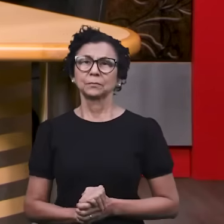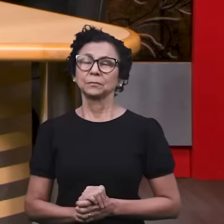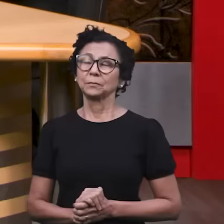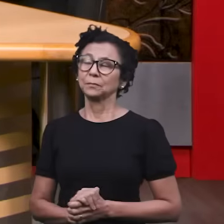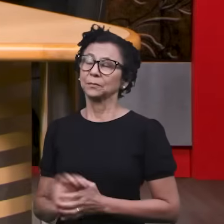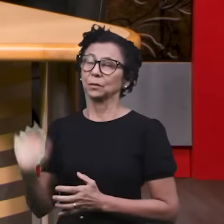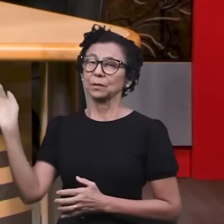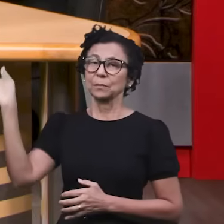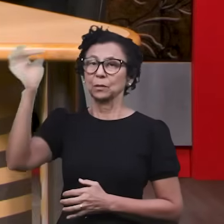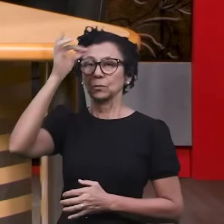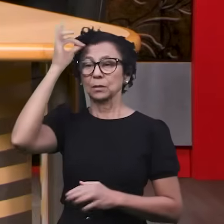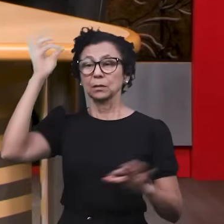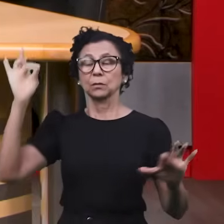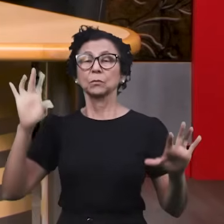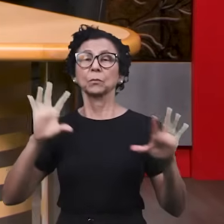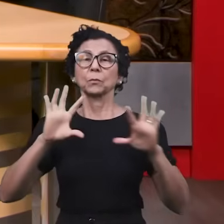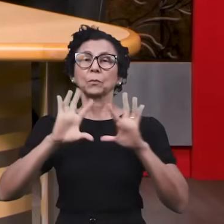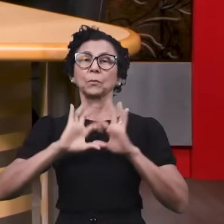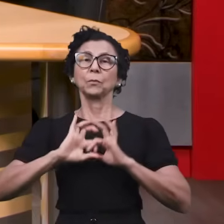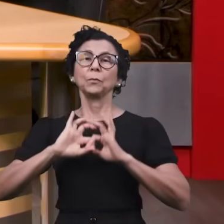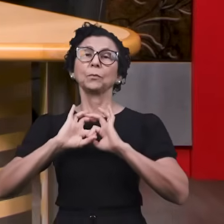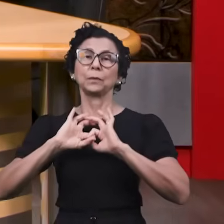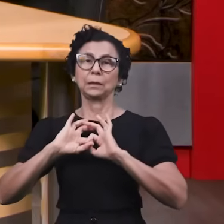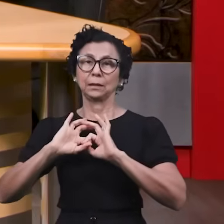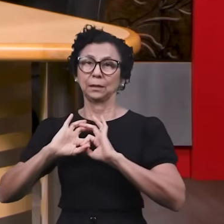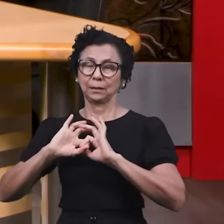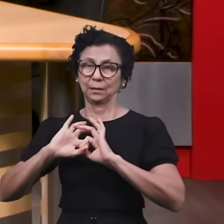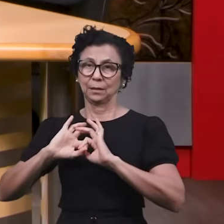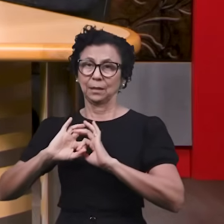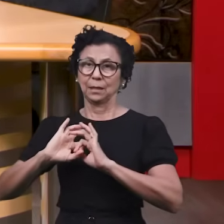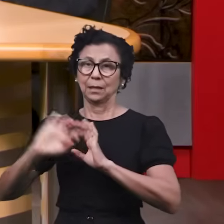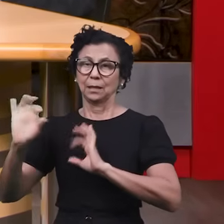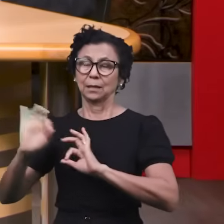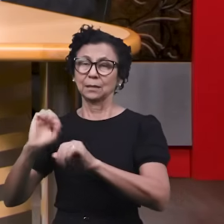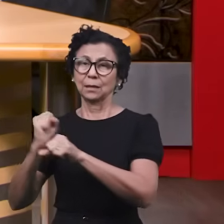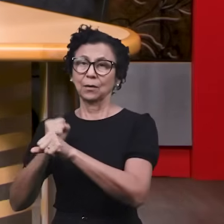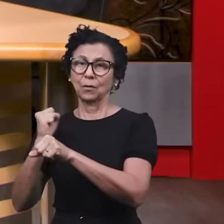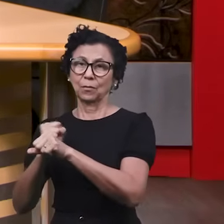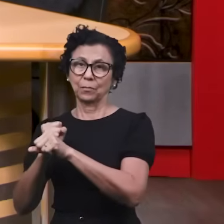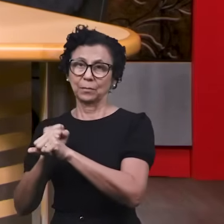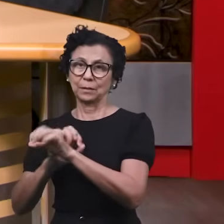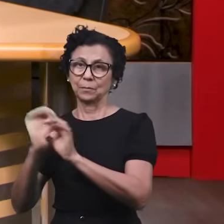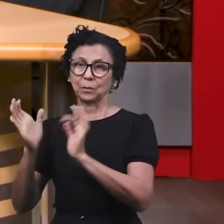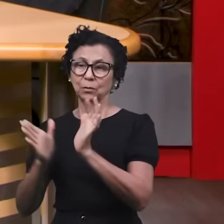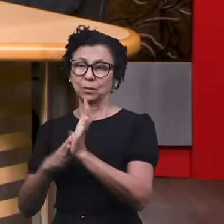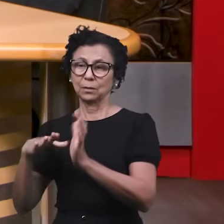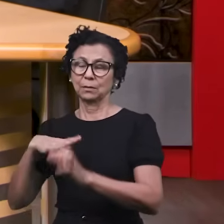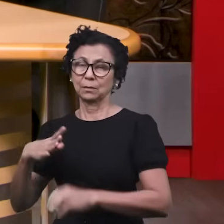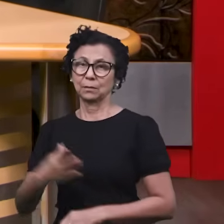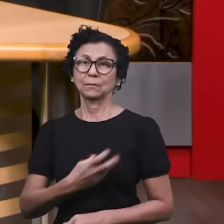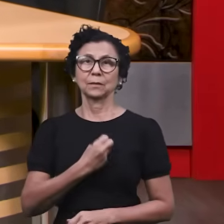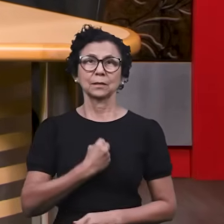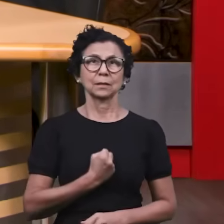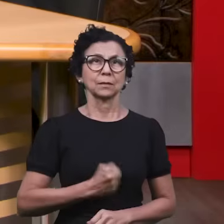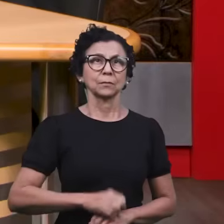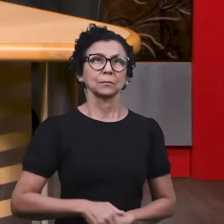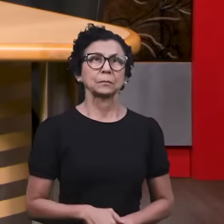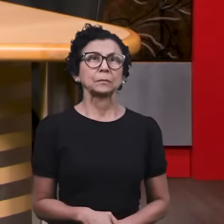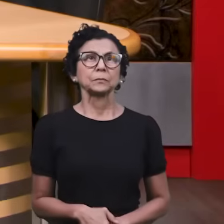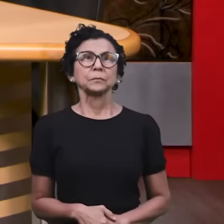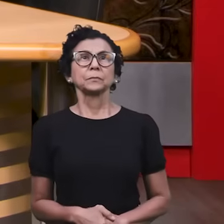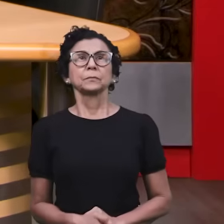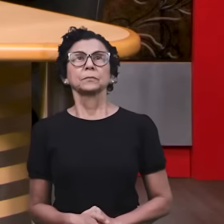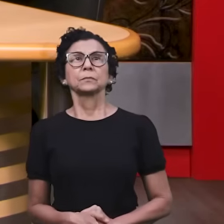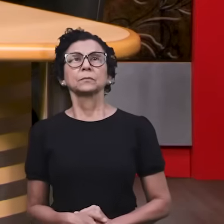nós começamos a ver a beleza da obra justamente por causa da doutrina. E outra coisa, vamos entrar dentro, que esse é o ramo, né?